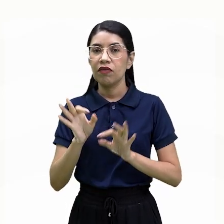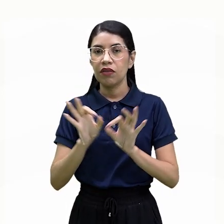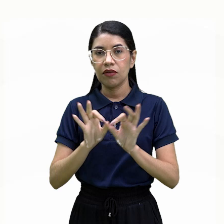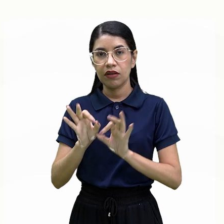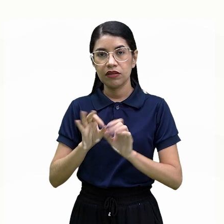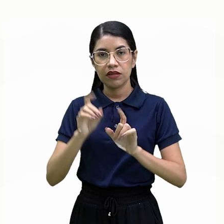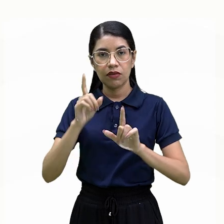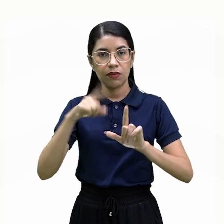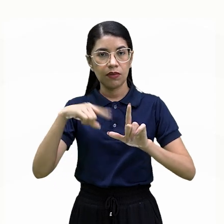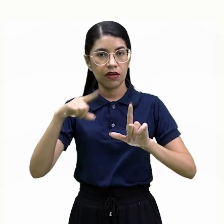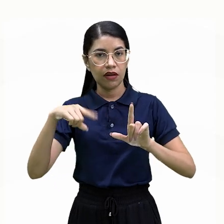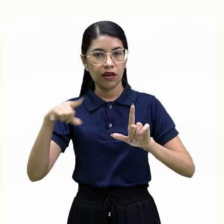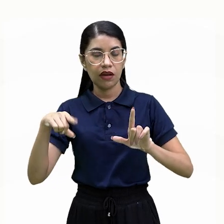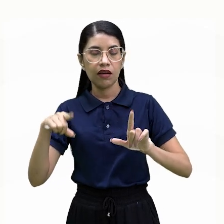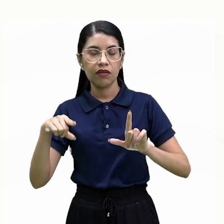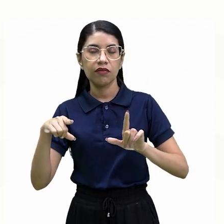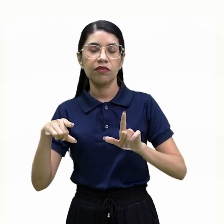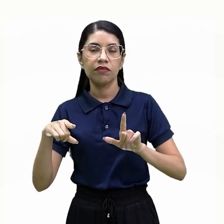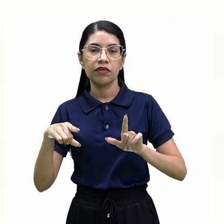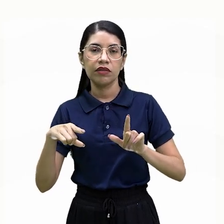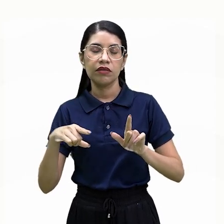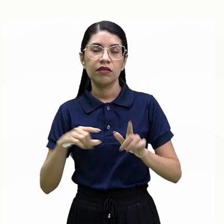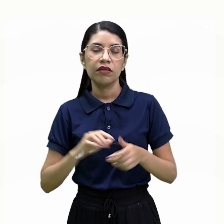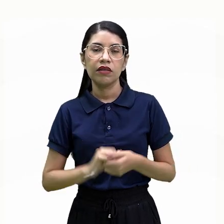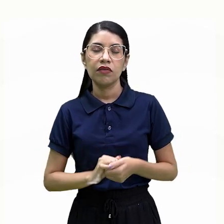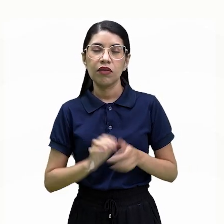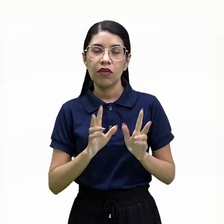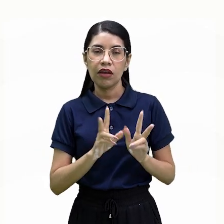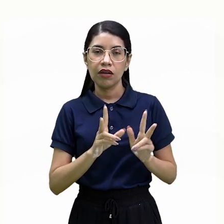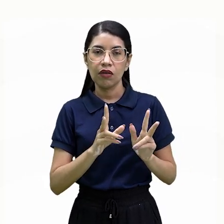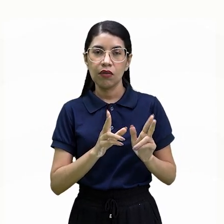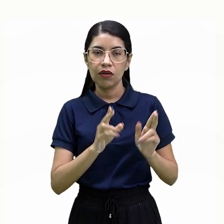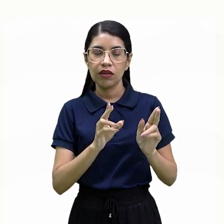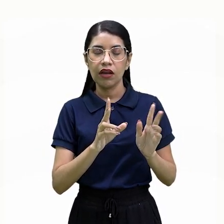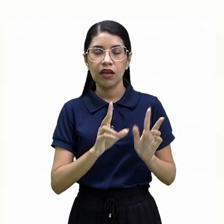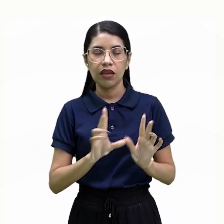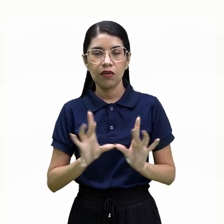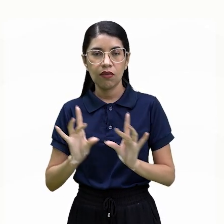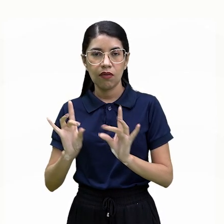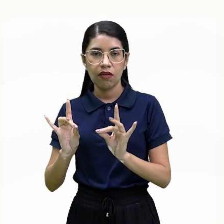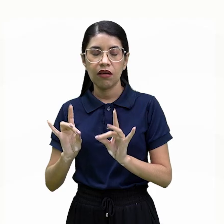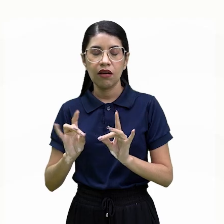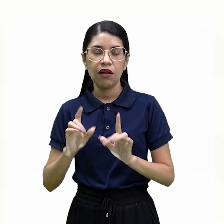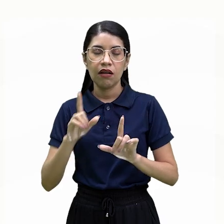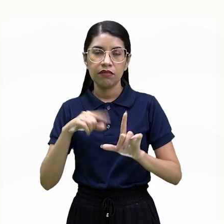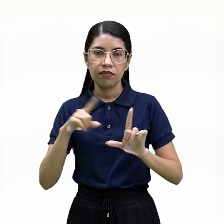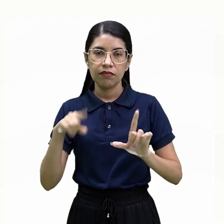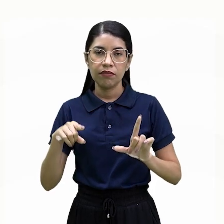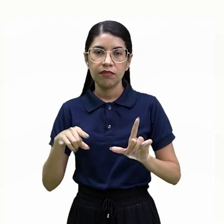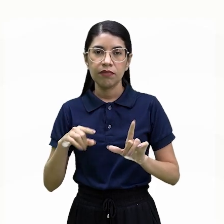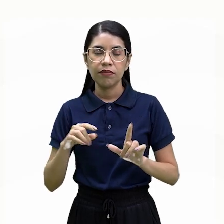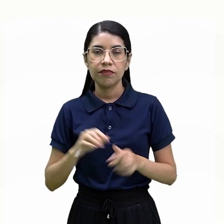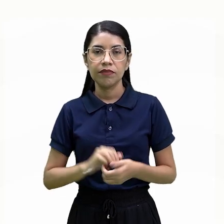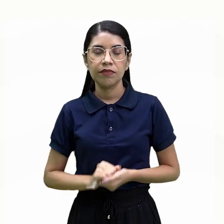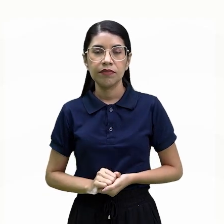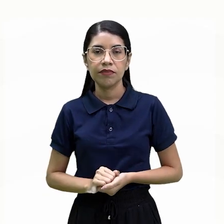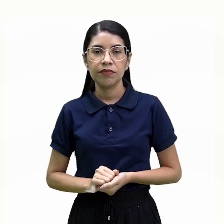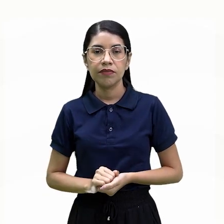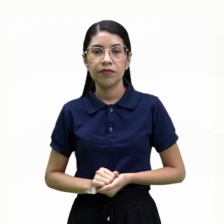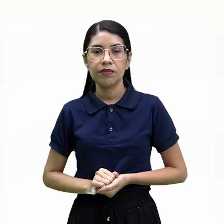um gráfico. Eu vou até copiar aqui a nossa tabela para a gente montar lá o nosso gráfico bonitinho.